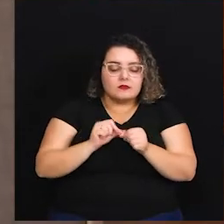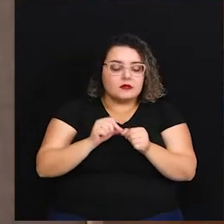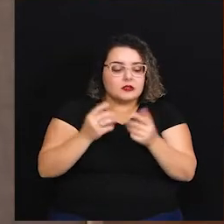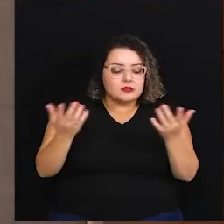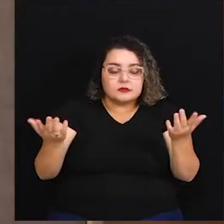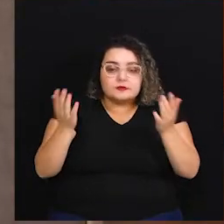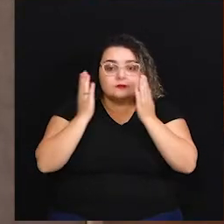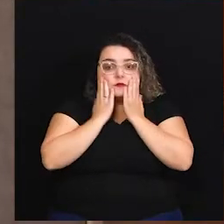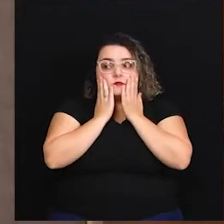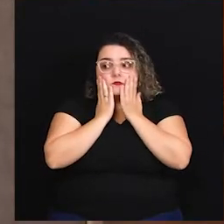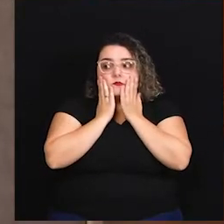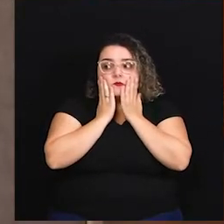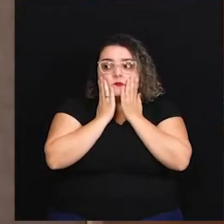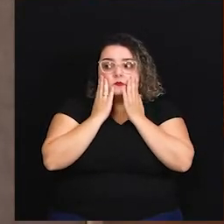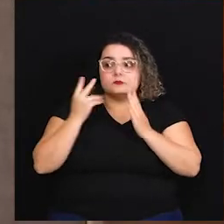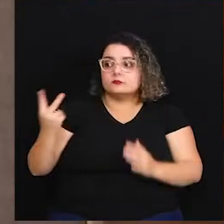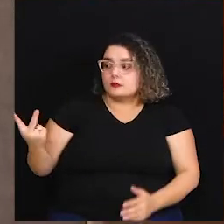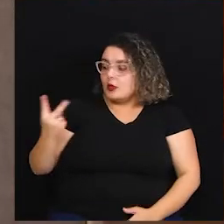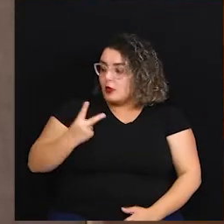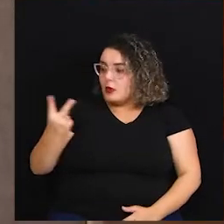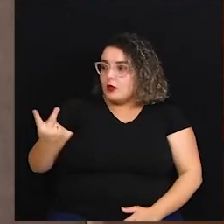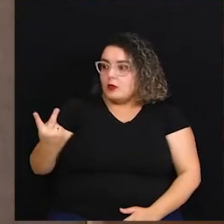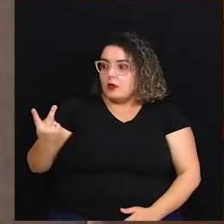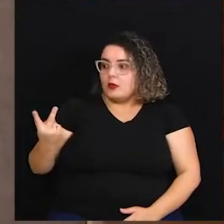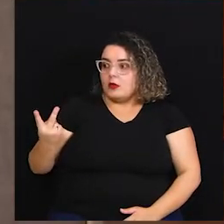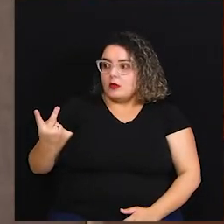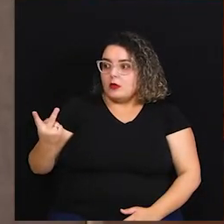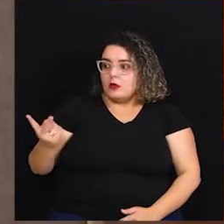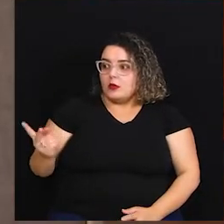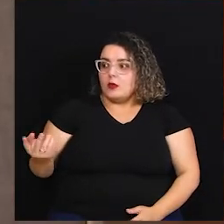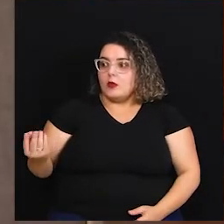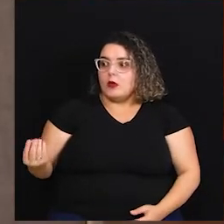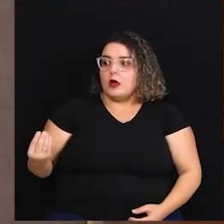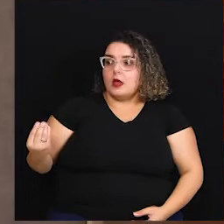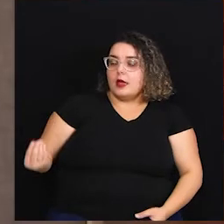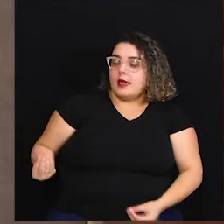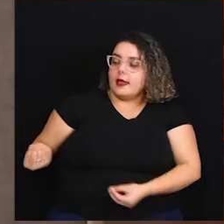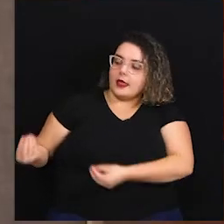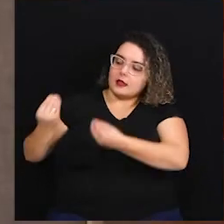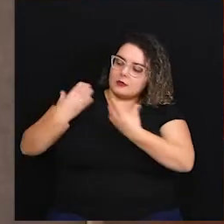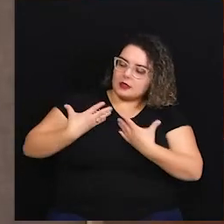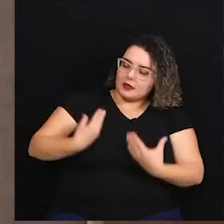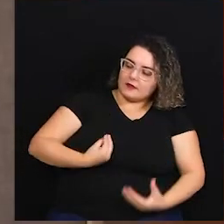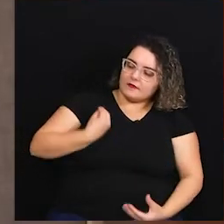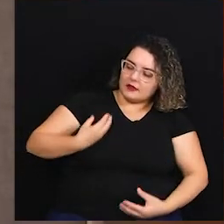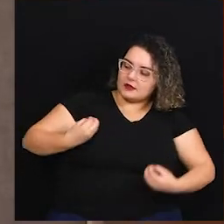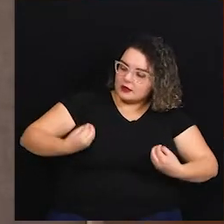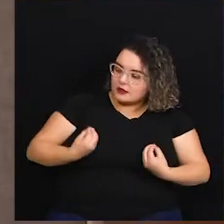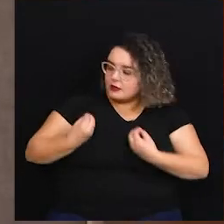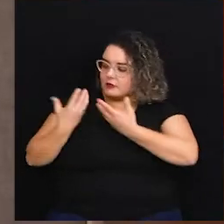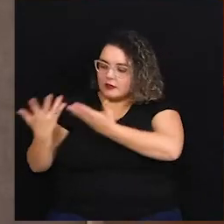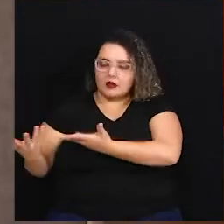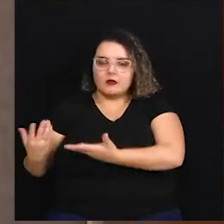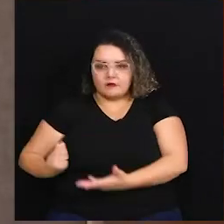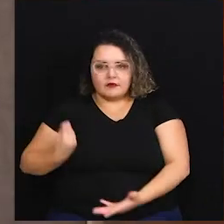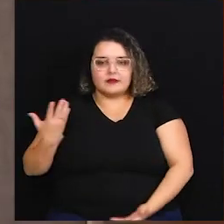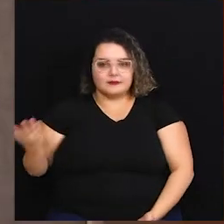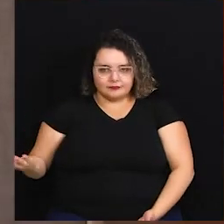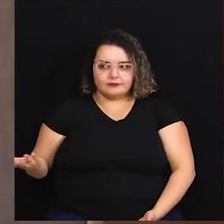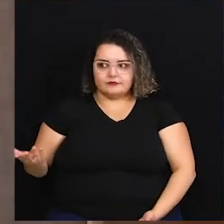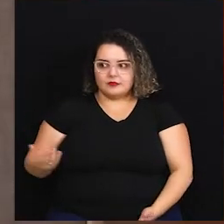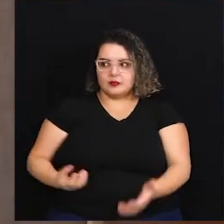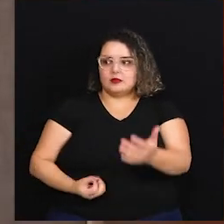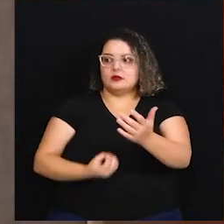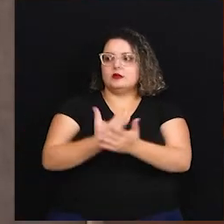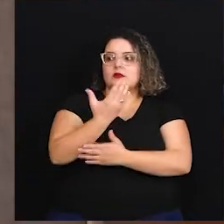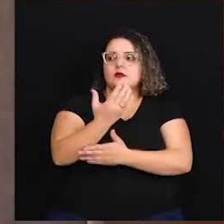fazer? Porque nós éramos I and I, eu e eu, outro, um né? pelo outro.